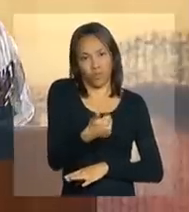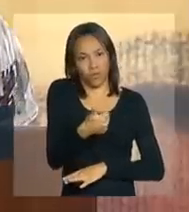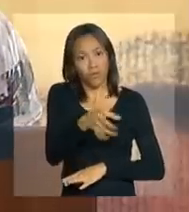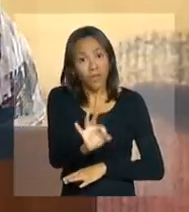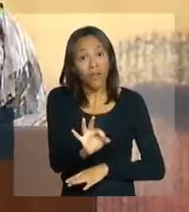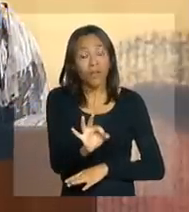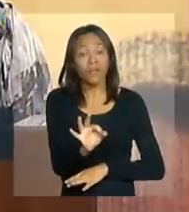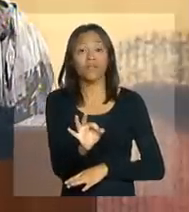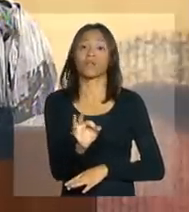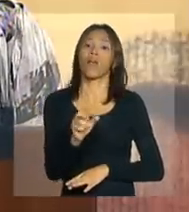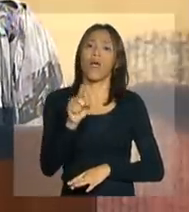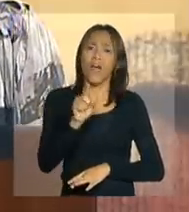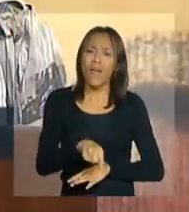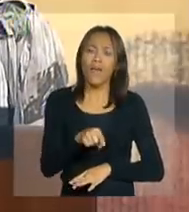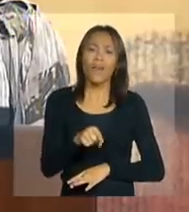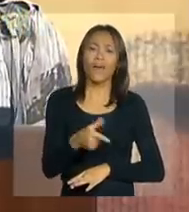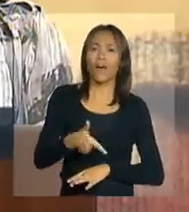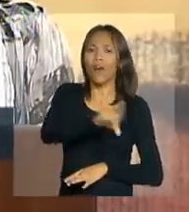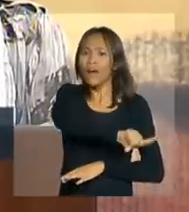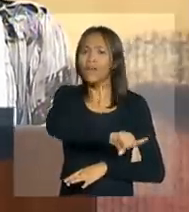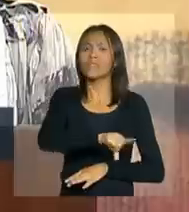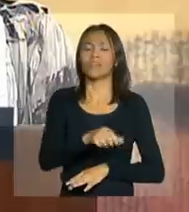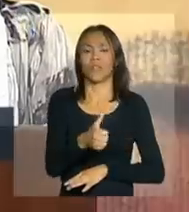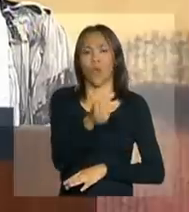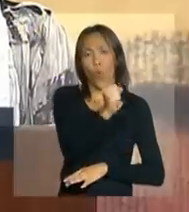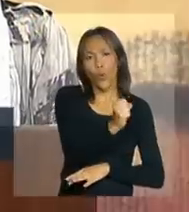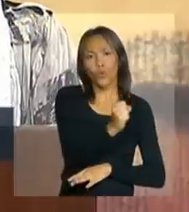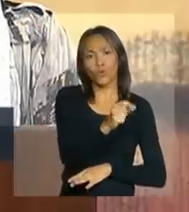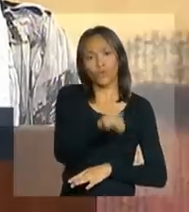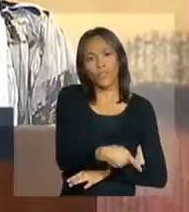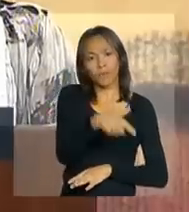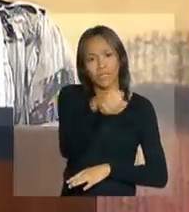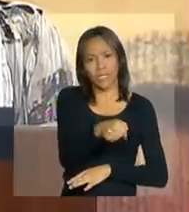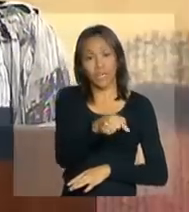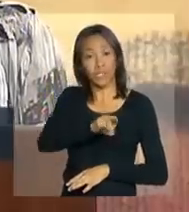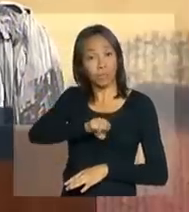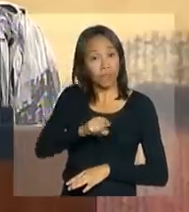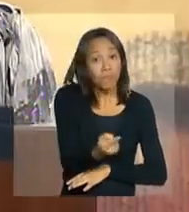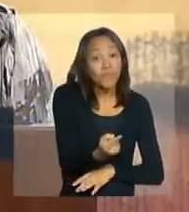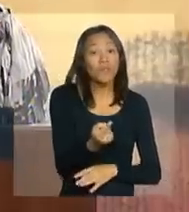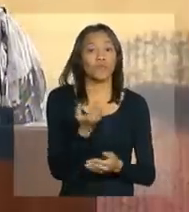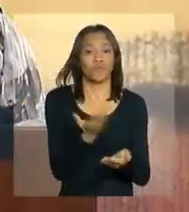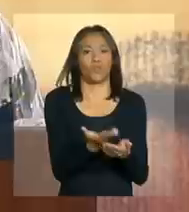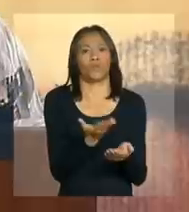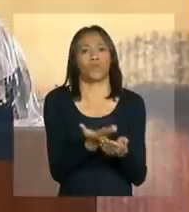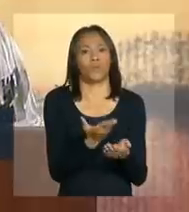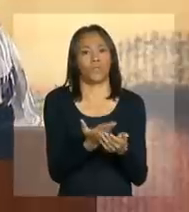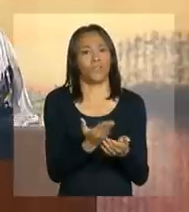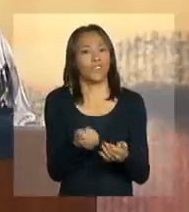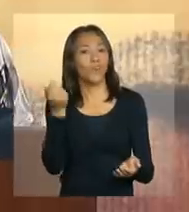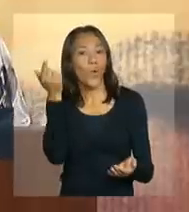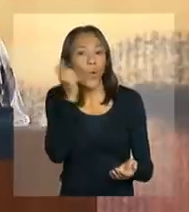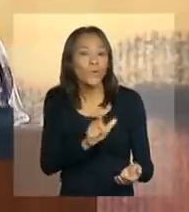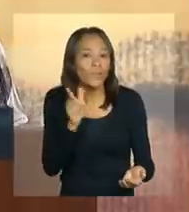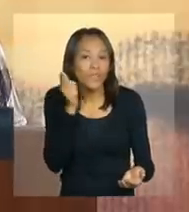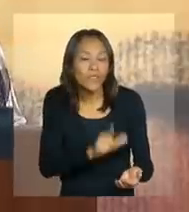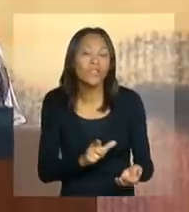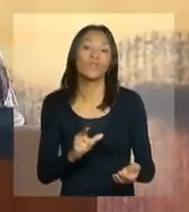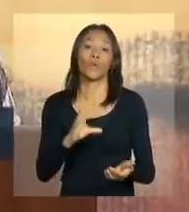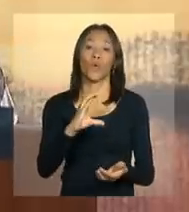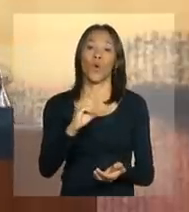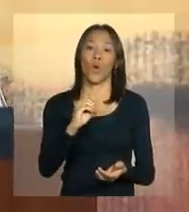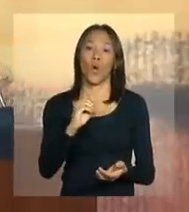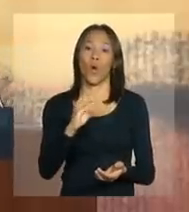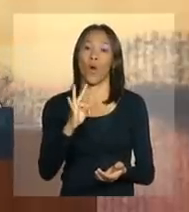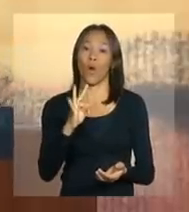eh representavam 8,700 estudantes beneficiados por cotas